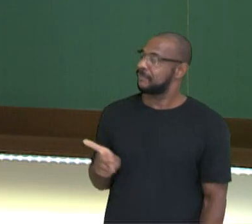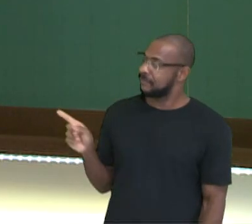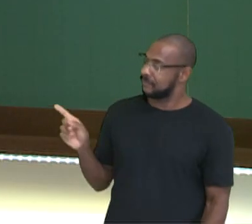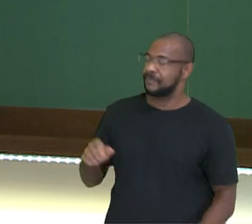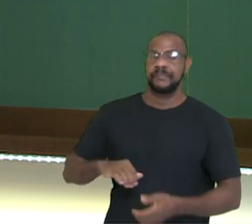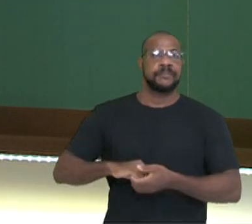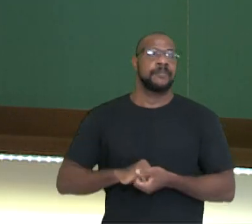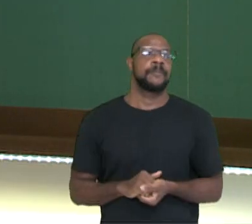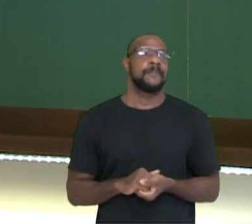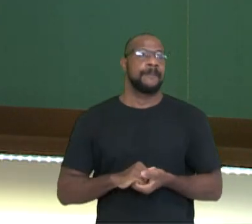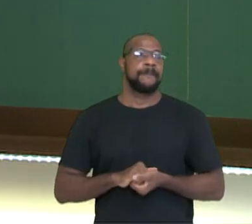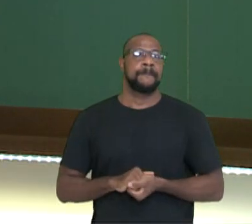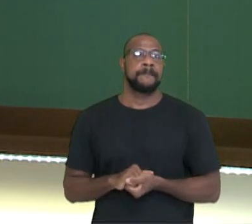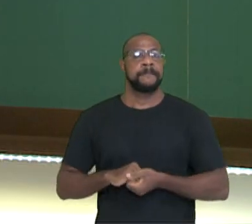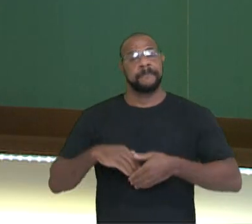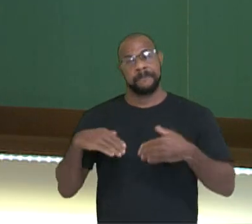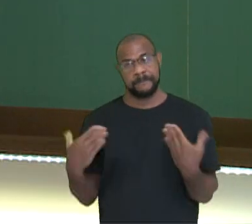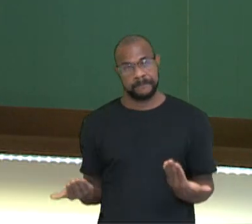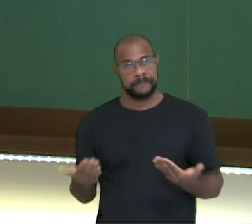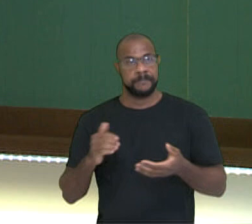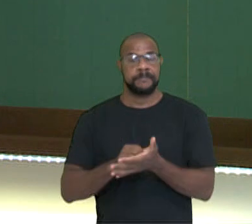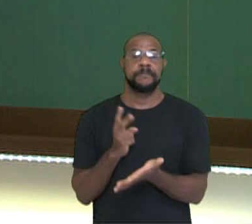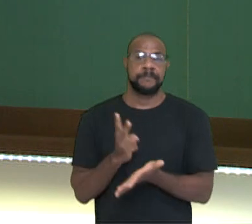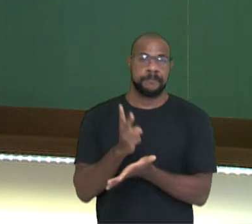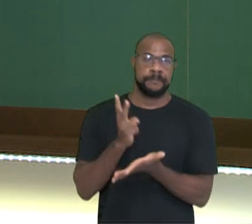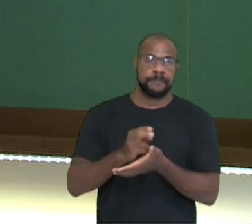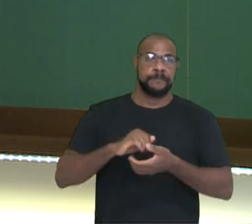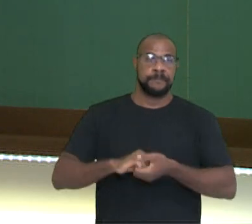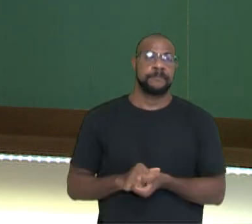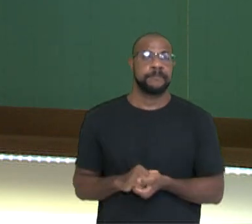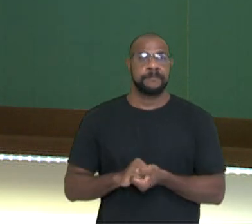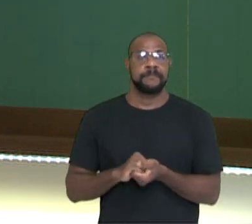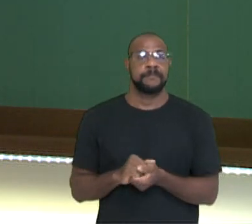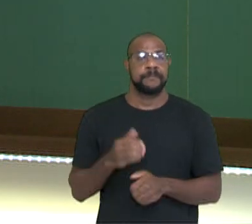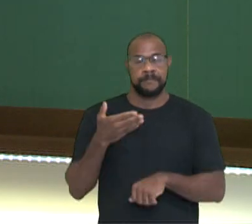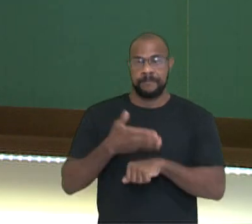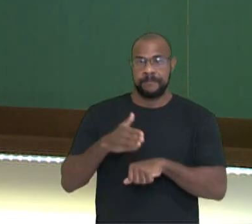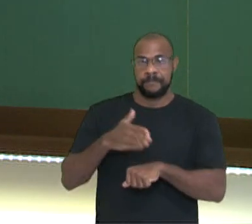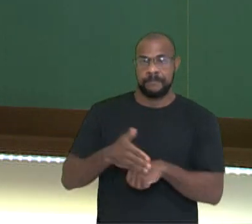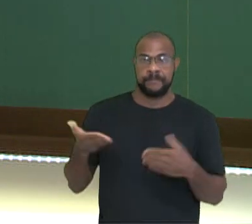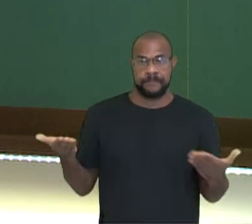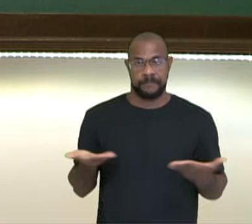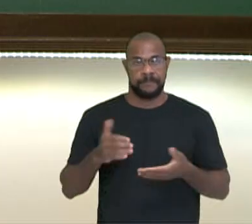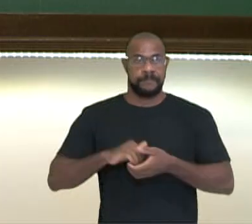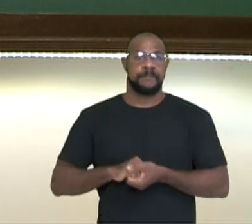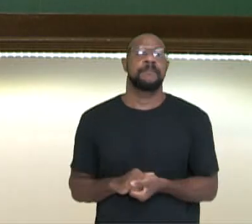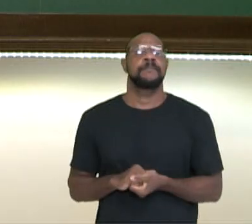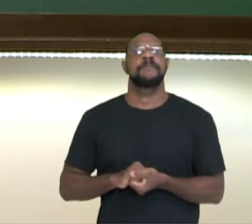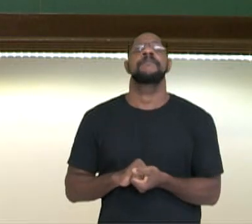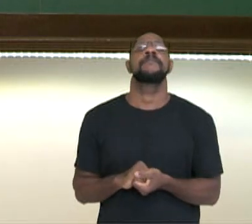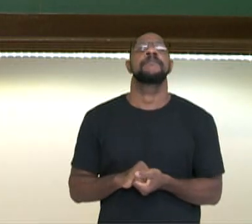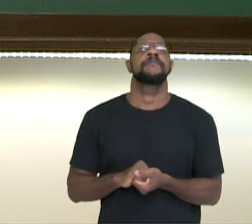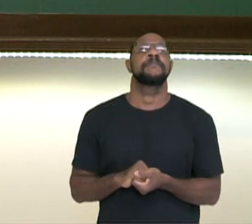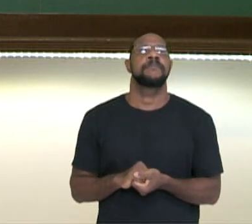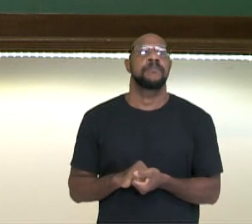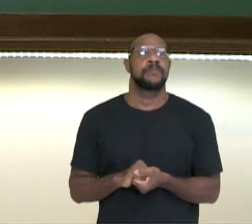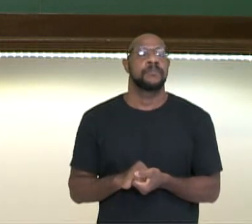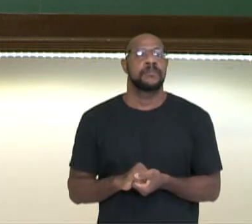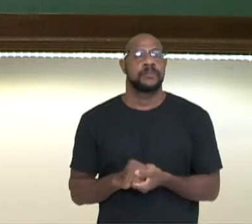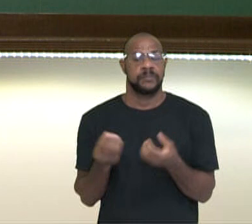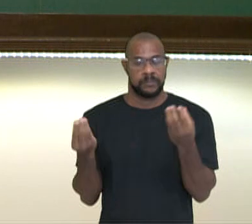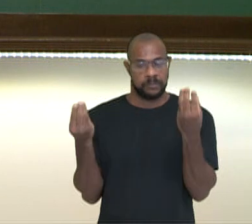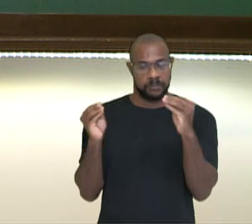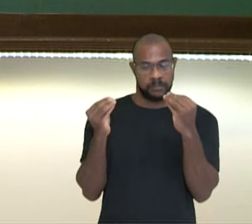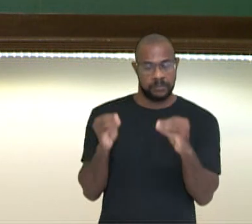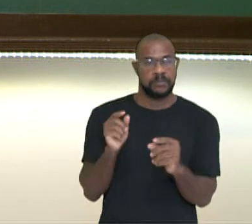no mesmo ponto. Então, continuando, vamos praticar agora sim, colocando